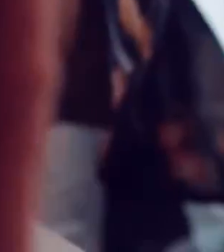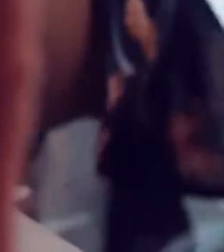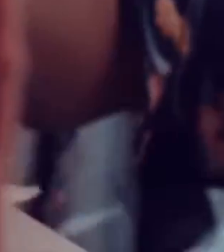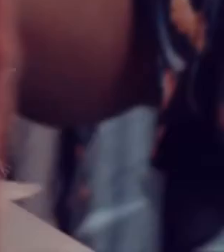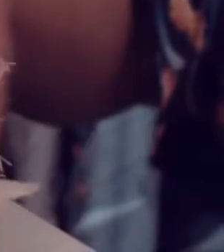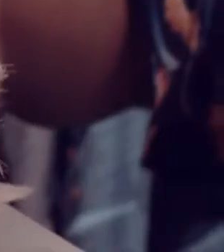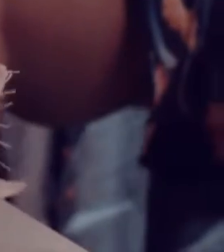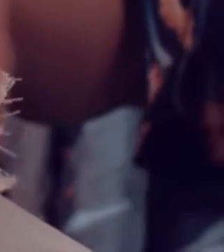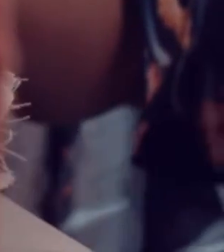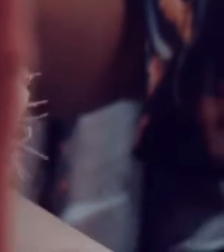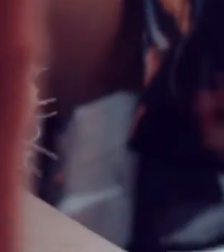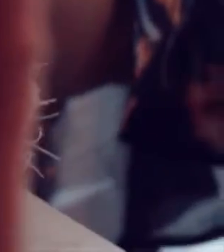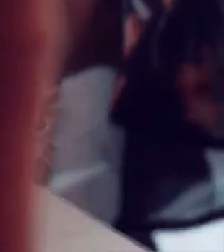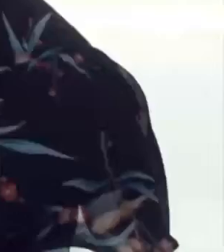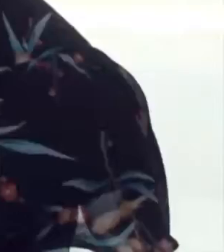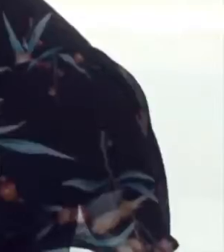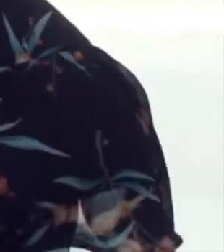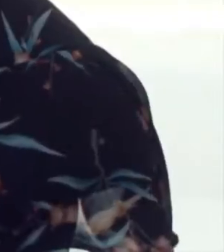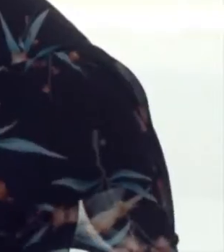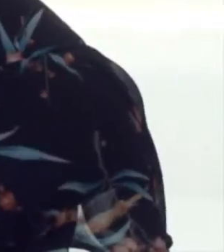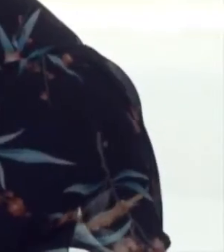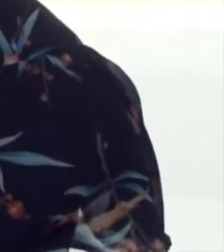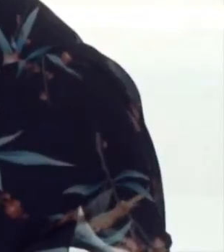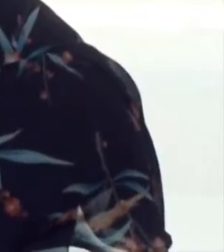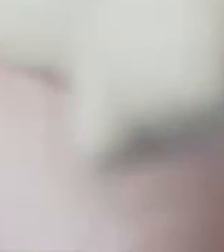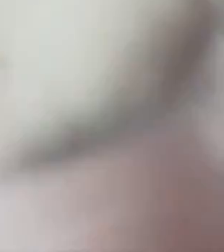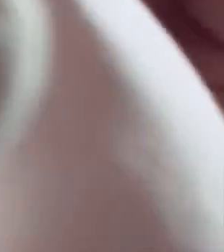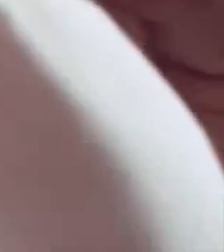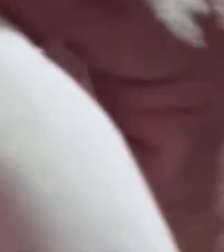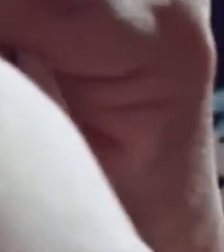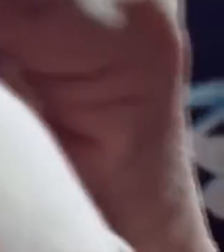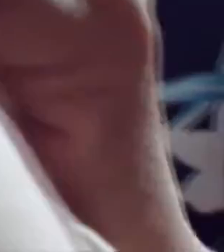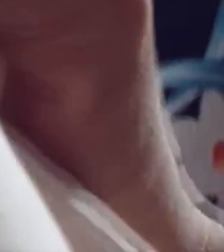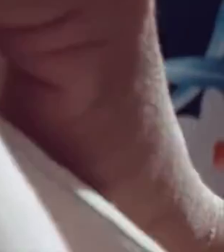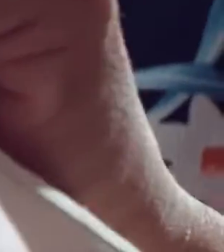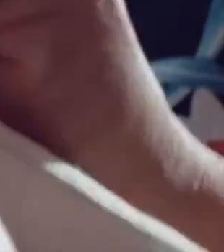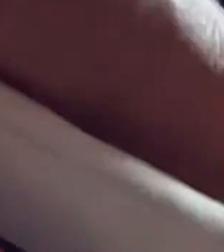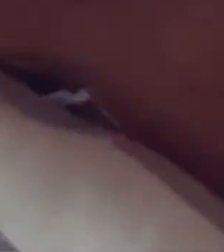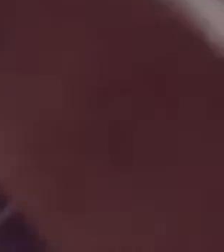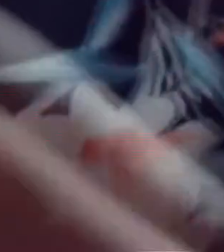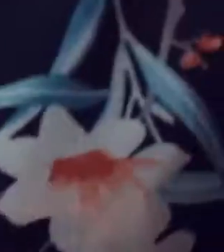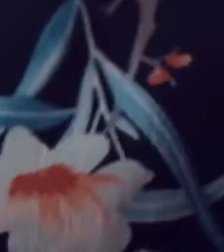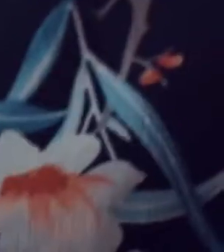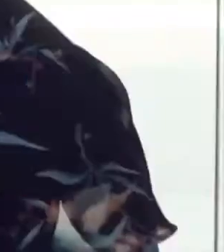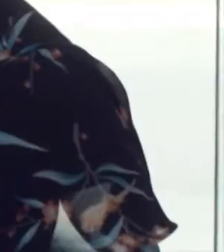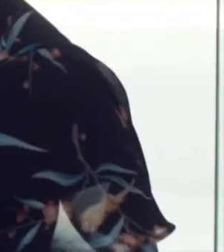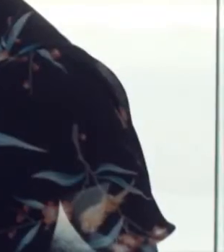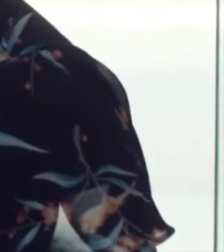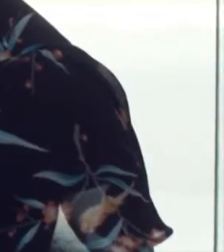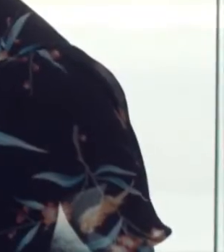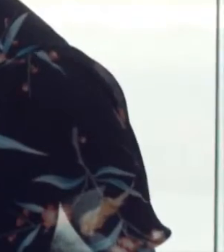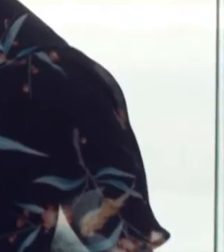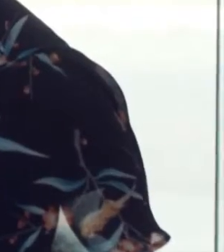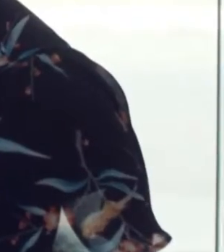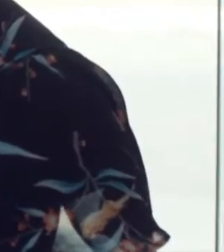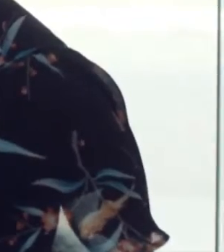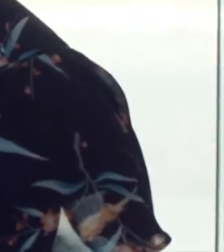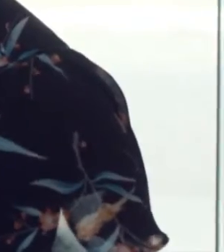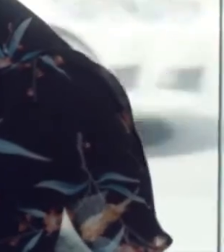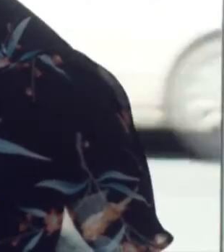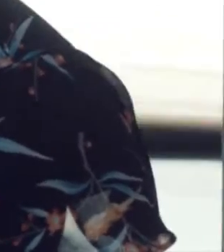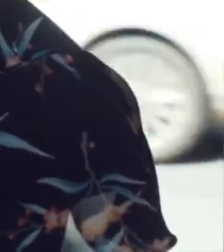ensinasse que não sabia de jeito nenhum pegar na máquina foi um desastre mas eu persiste e continuei